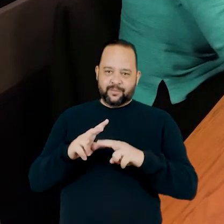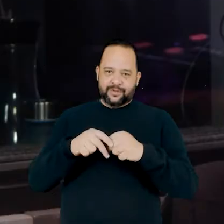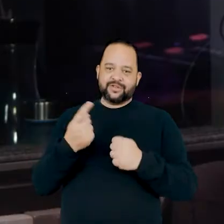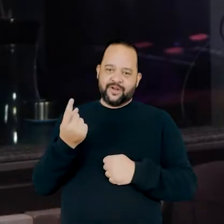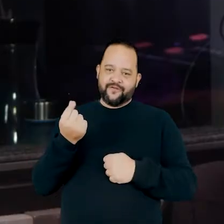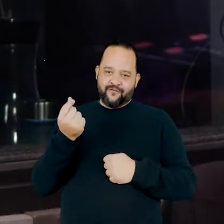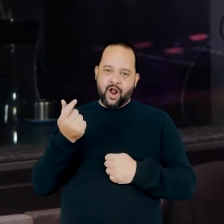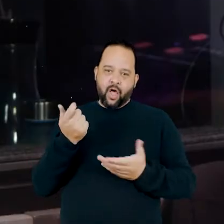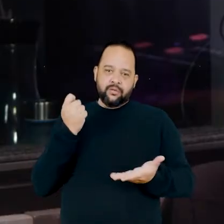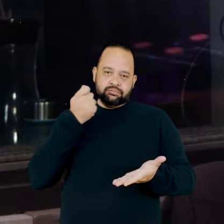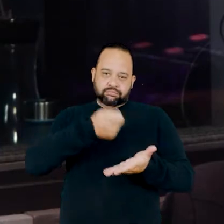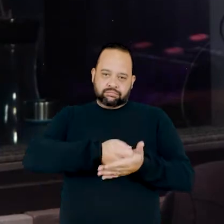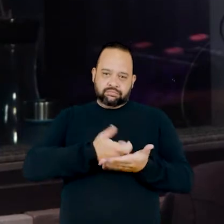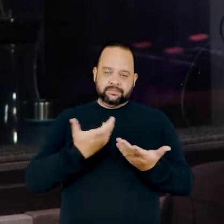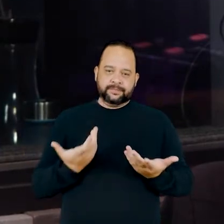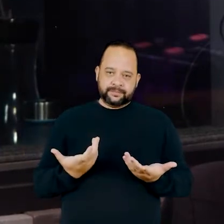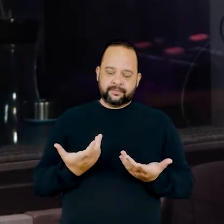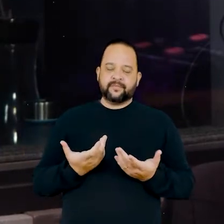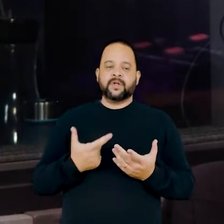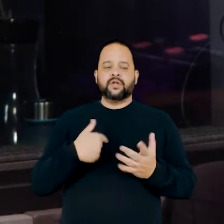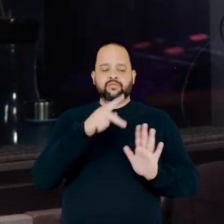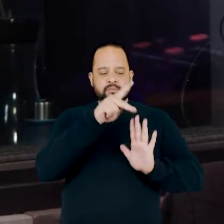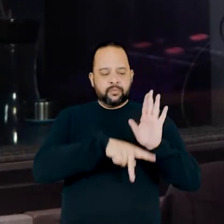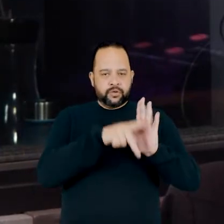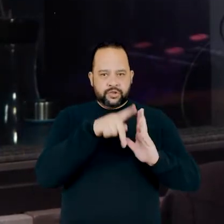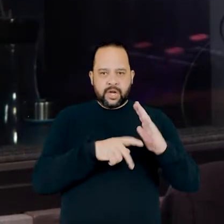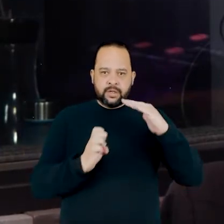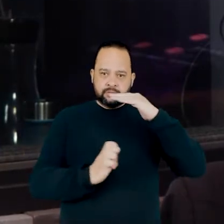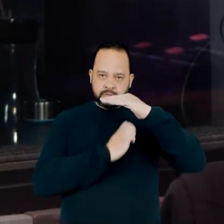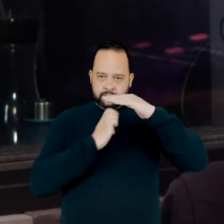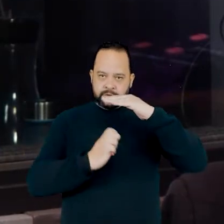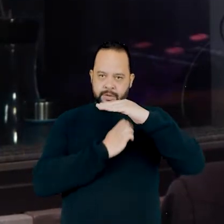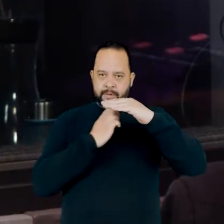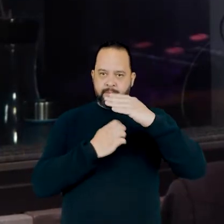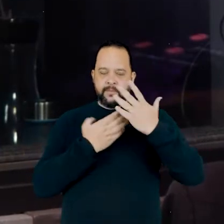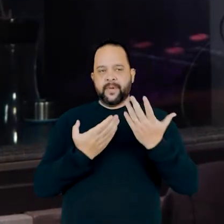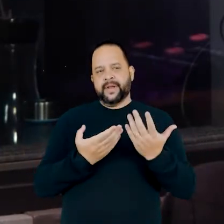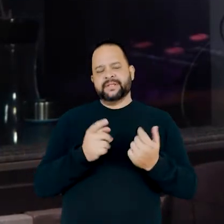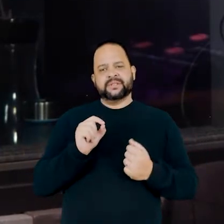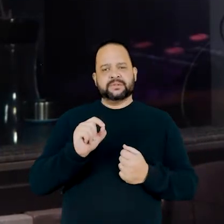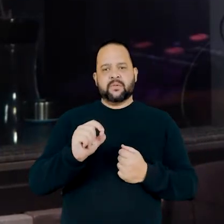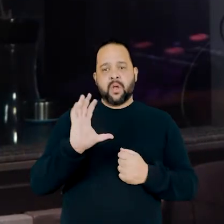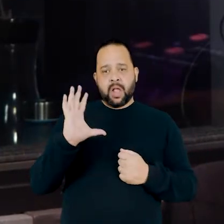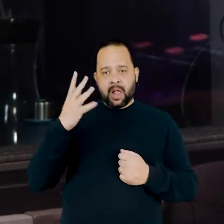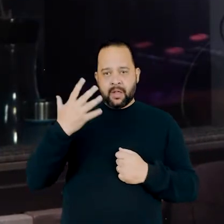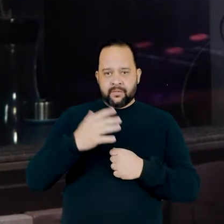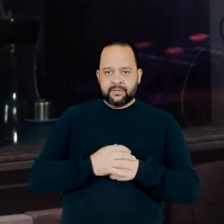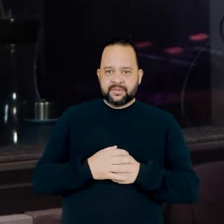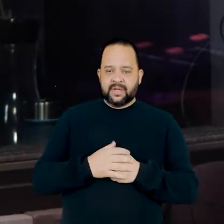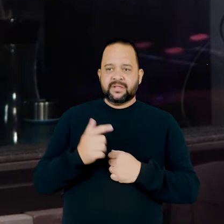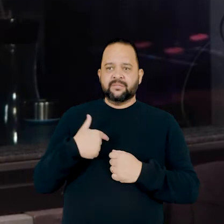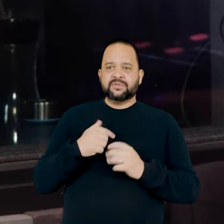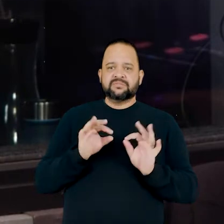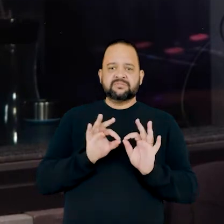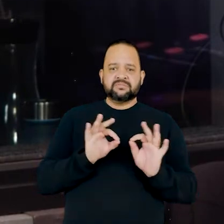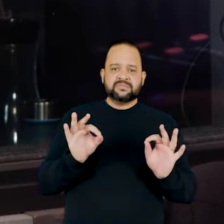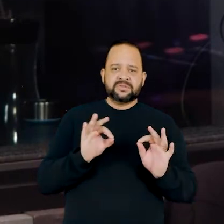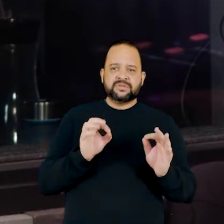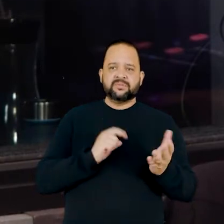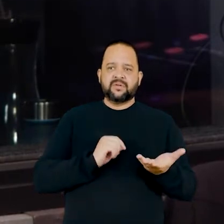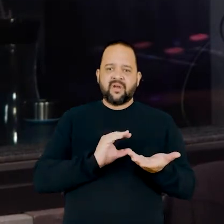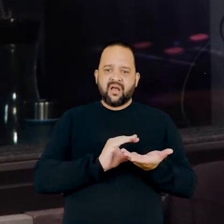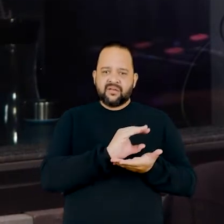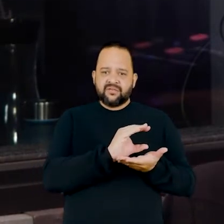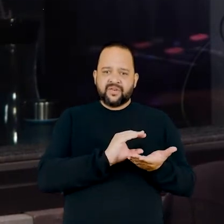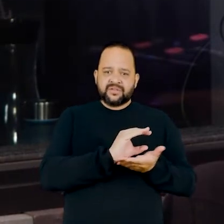agregado, né? E num projeto corporativo, na verdade, é muito pequeno esse investimento.